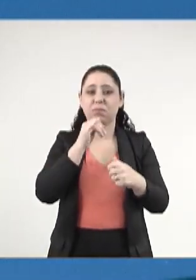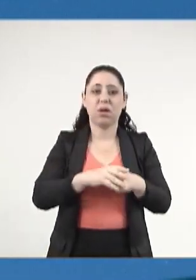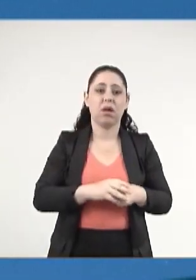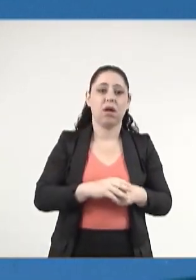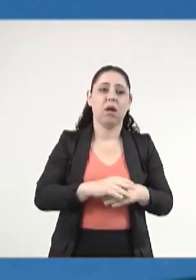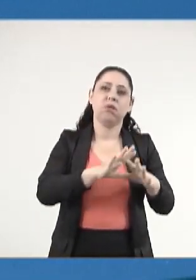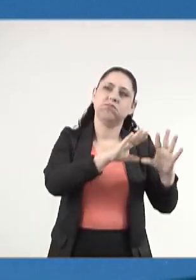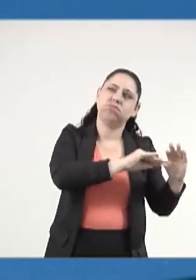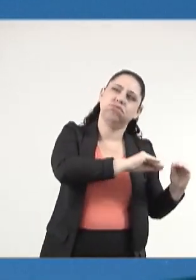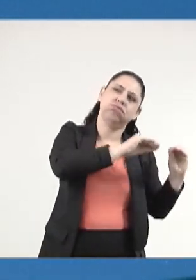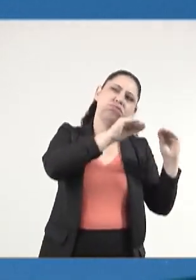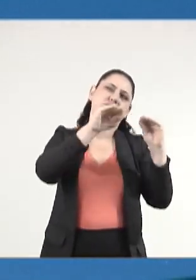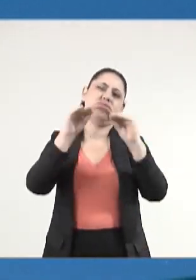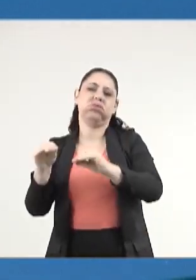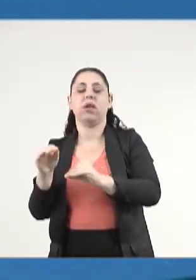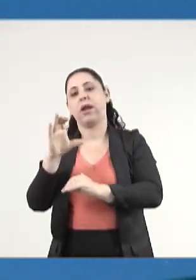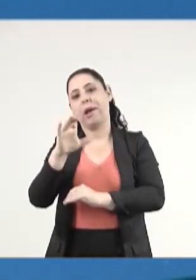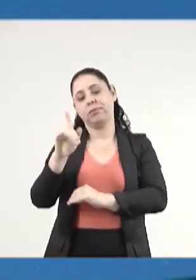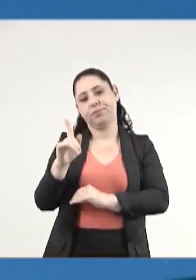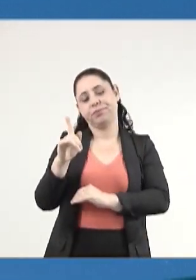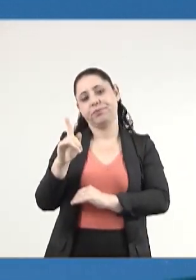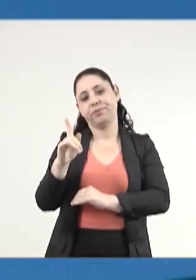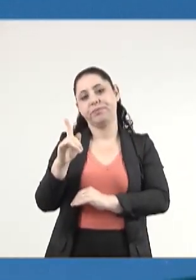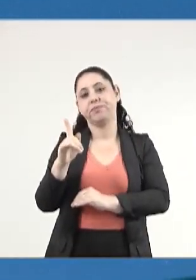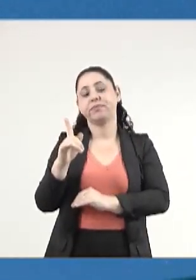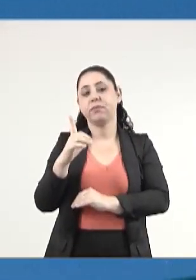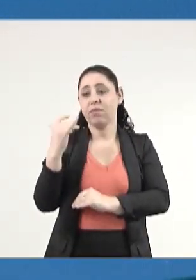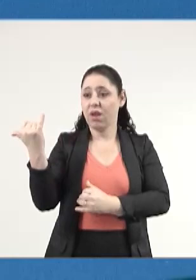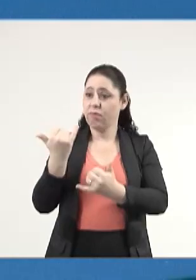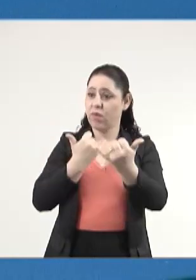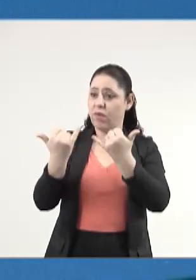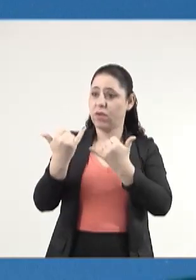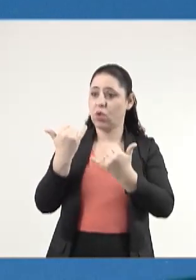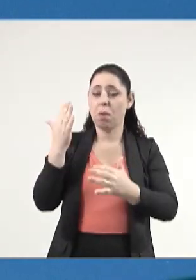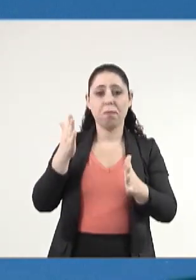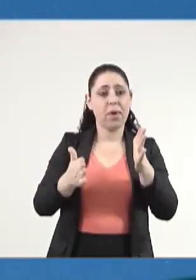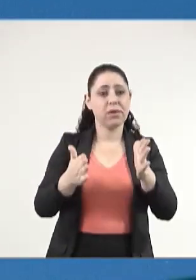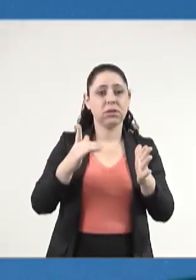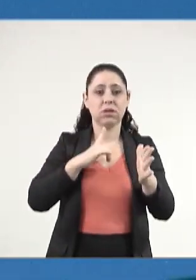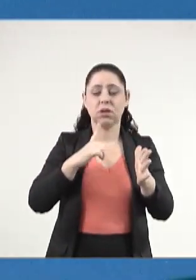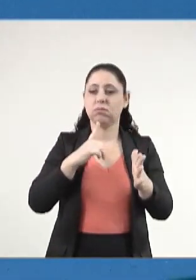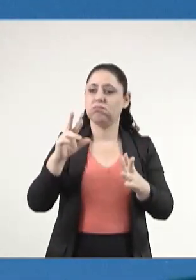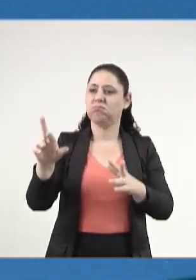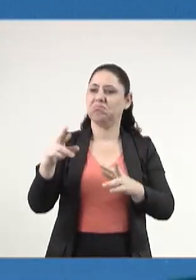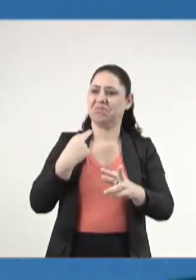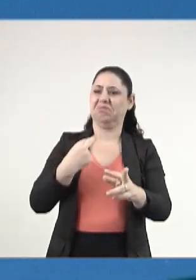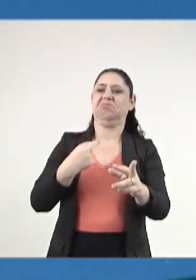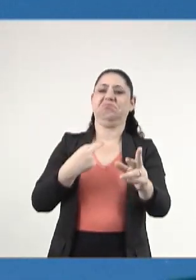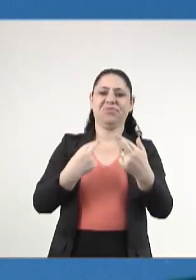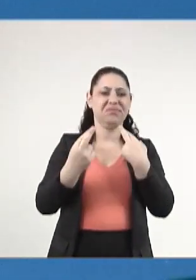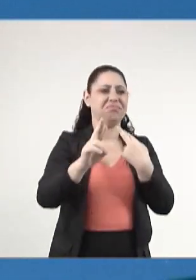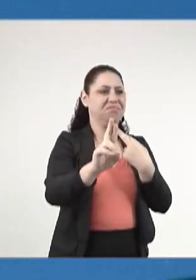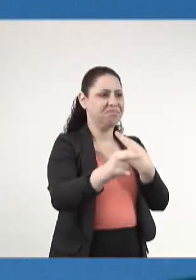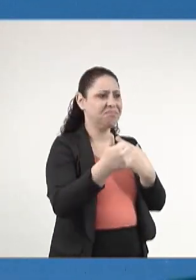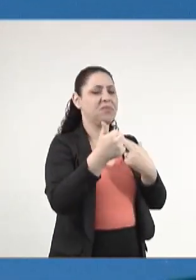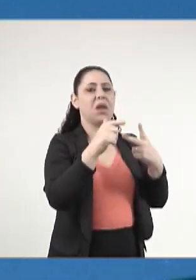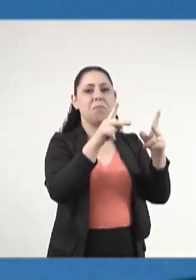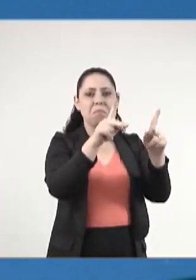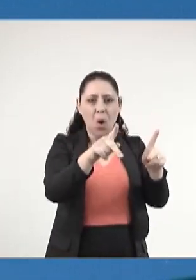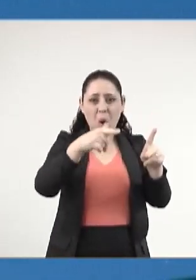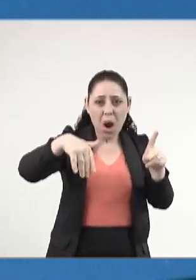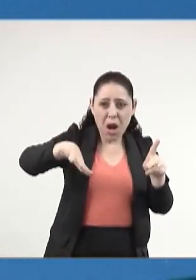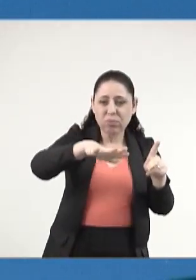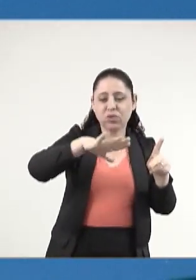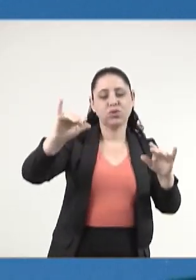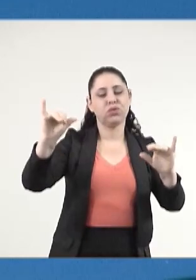necessário aí o deslocamento até Campo Grande. Nós recebemos no nosso mandato diversas reclamações da população de Dourados, que